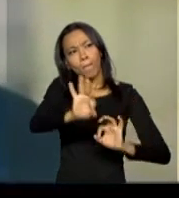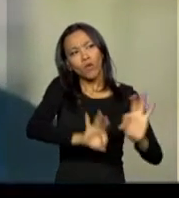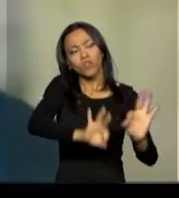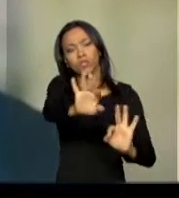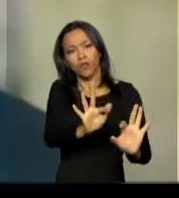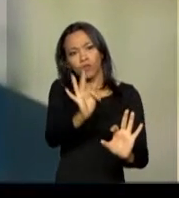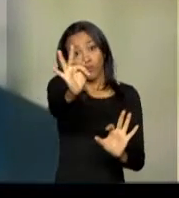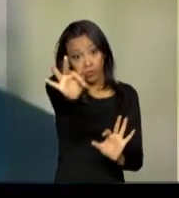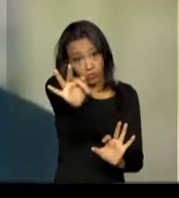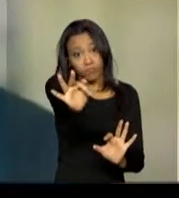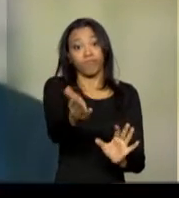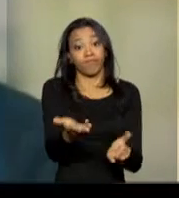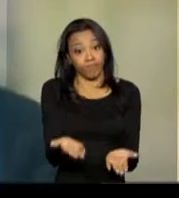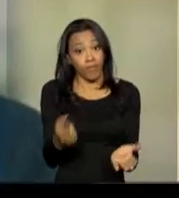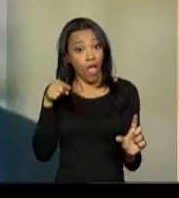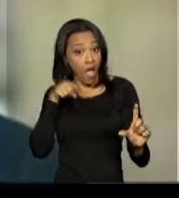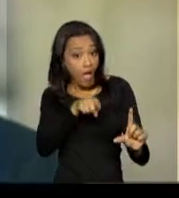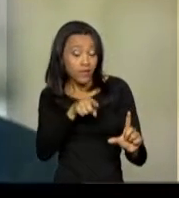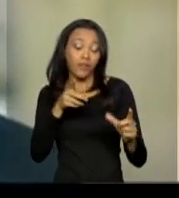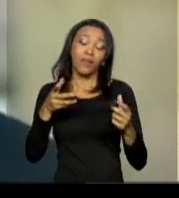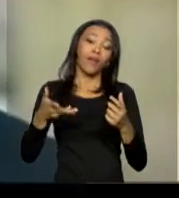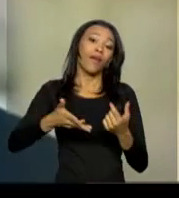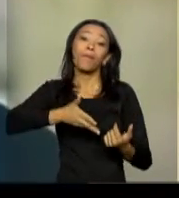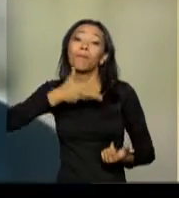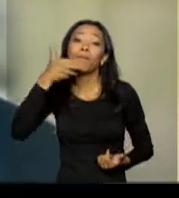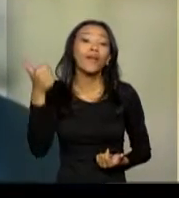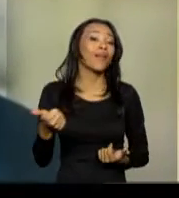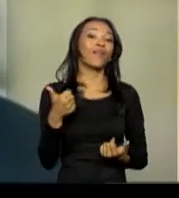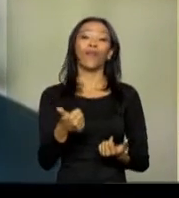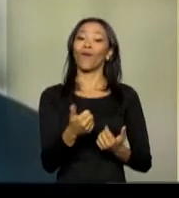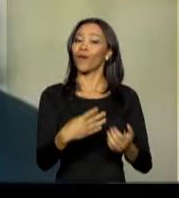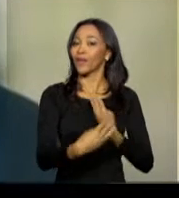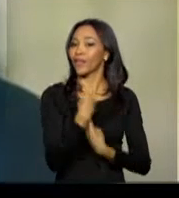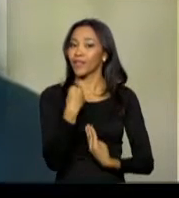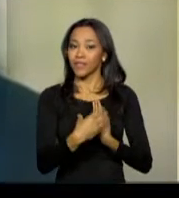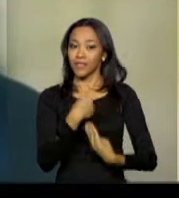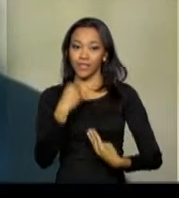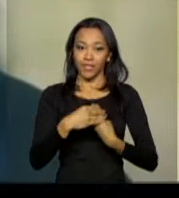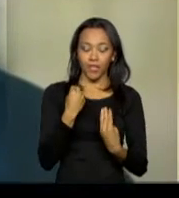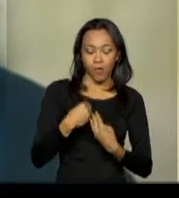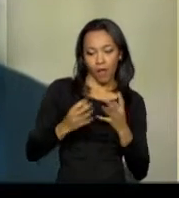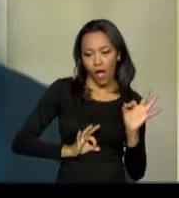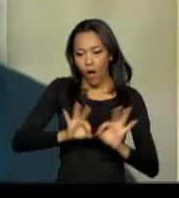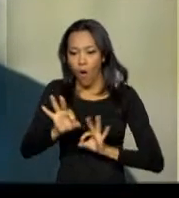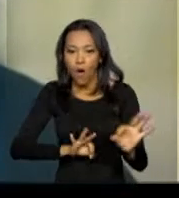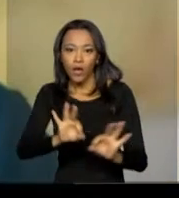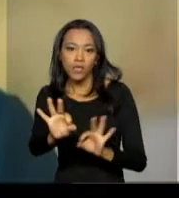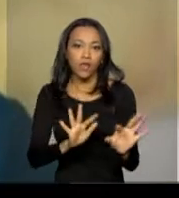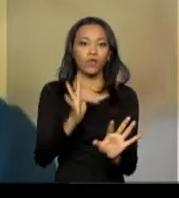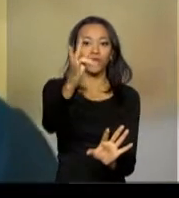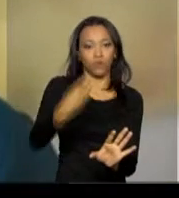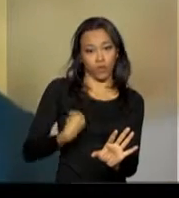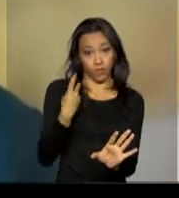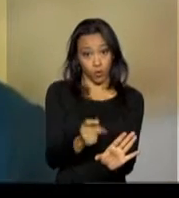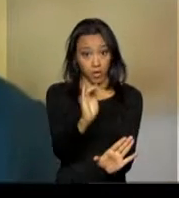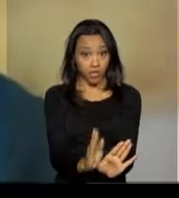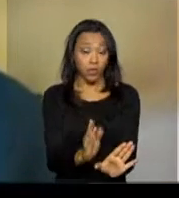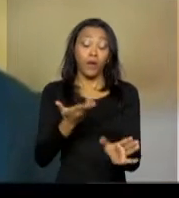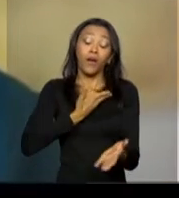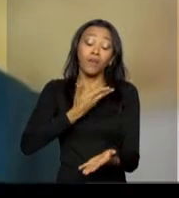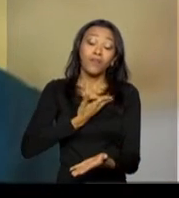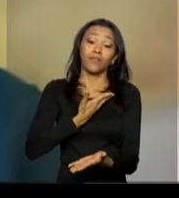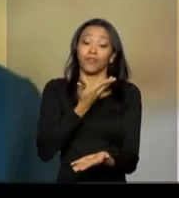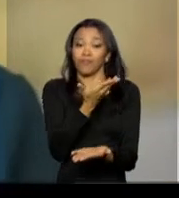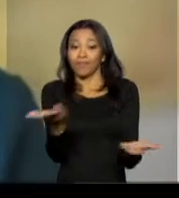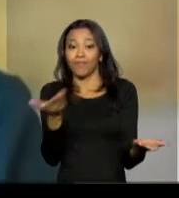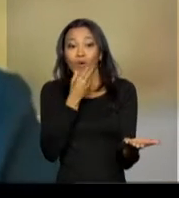o futuro. Esta é a melhor bússola para navegar neste novo Brasil. Minhas amigas e meus